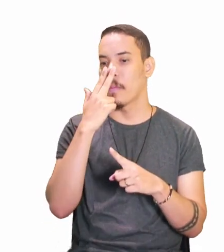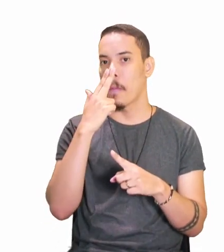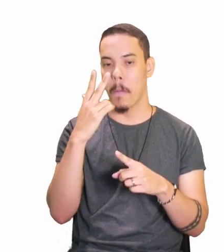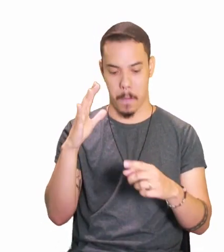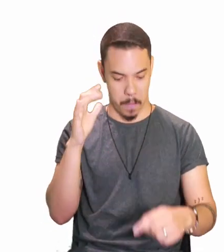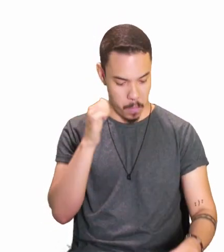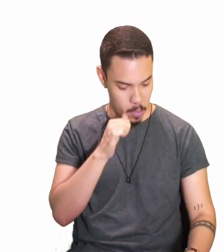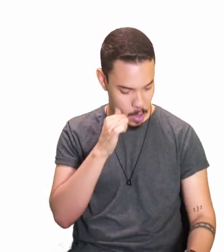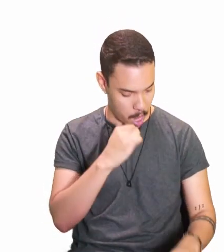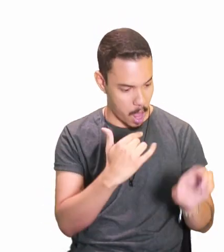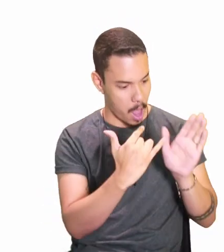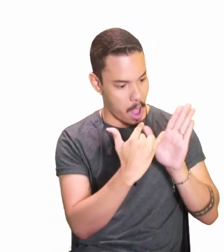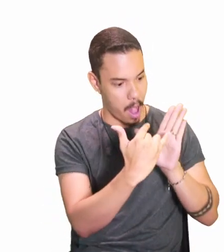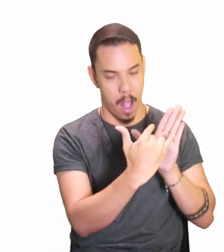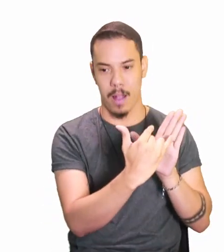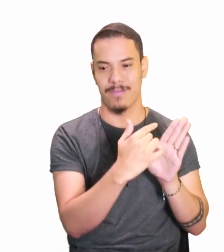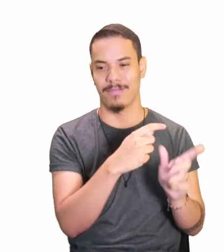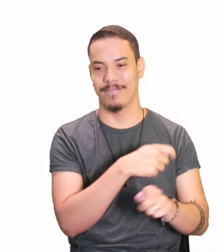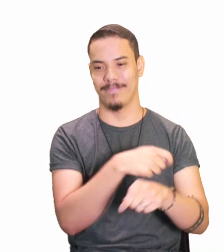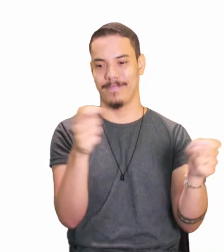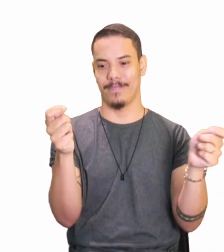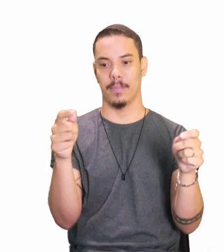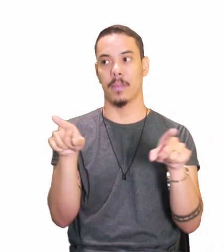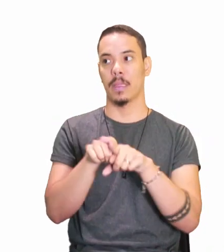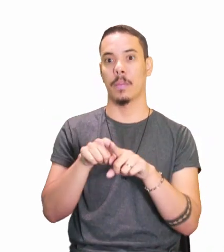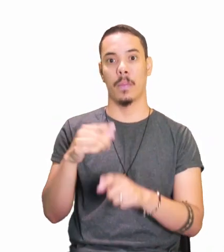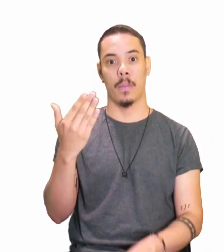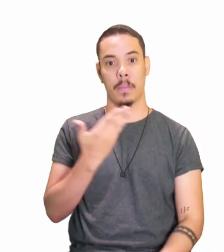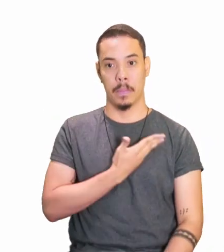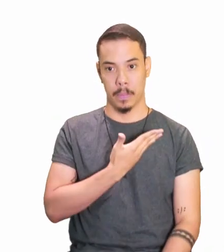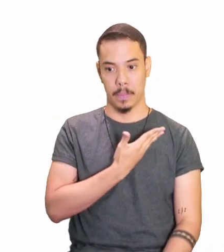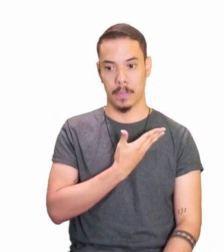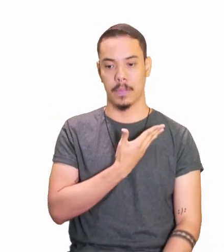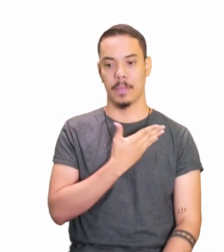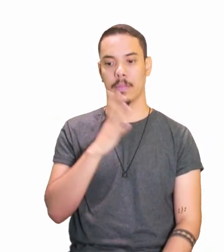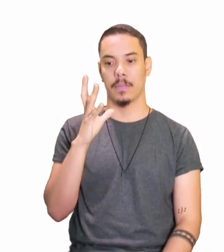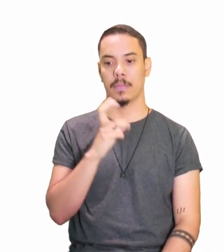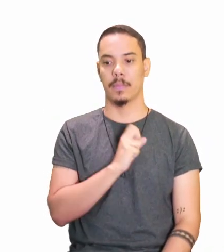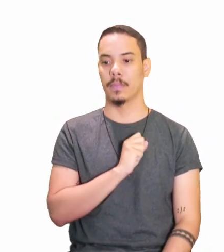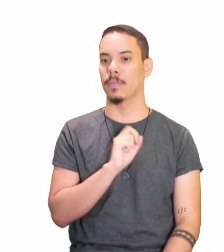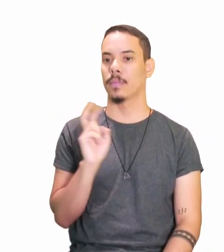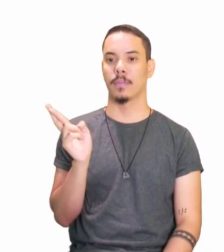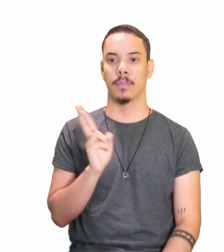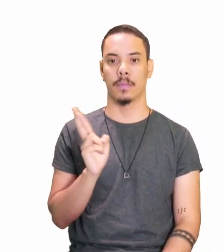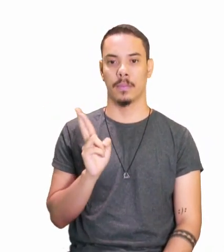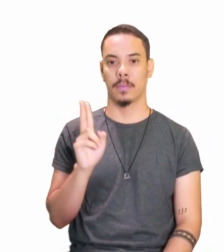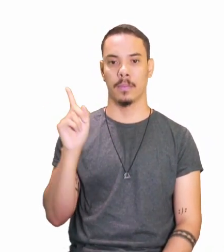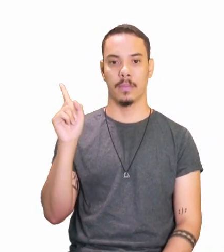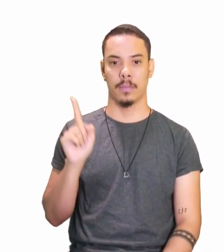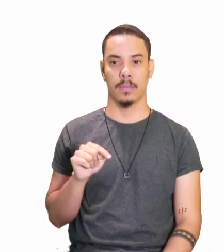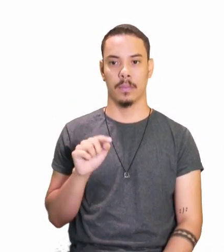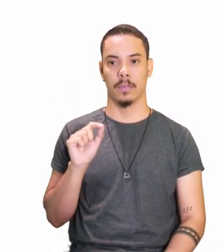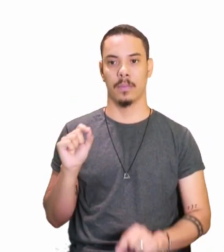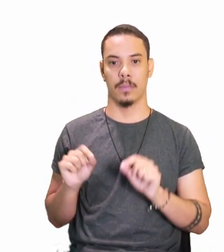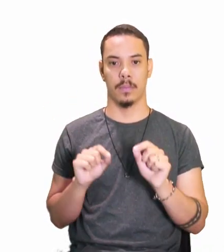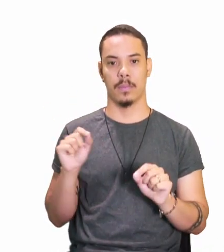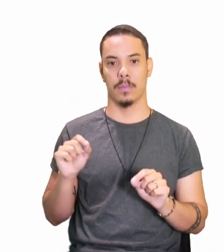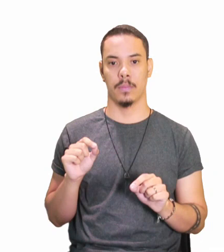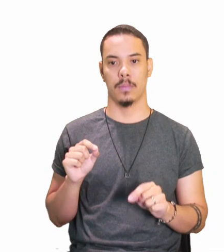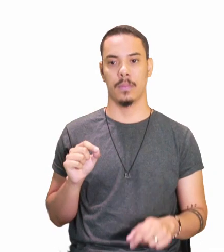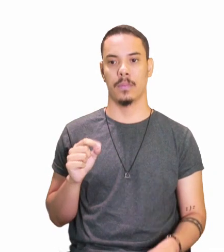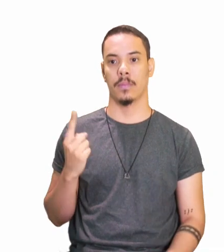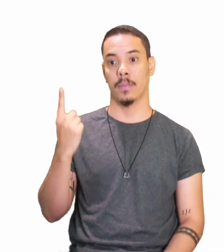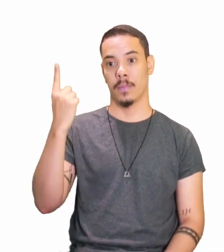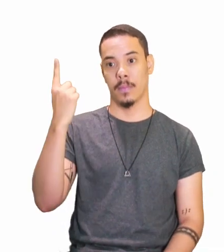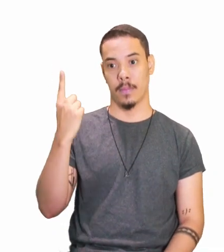inalcançável, belezinha? E na cantiga de amigo, qual amor era quem? Era o vassalo e a